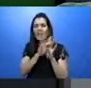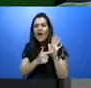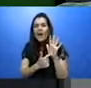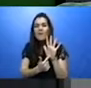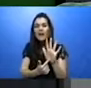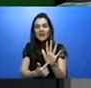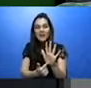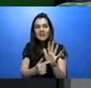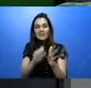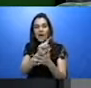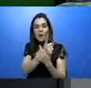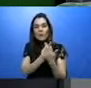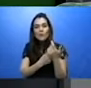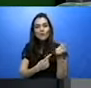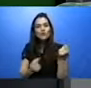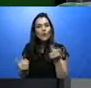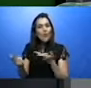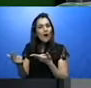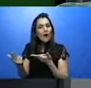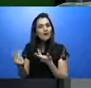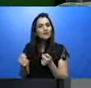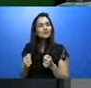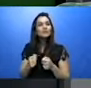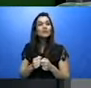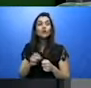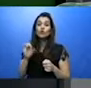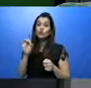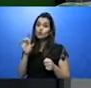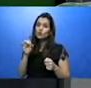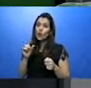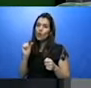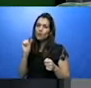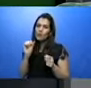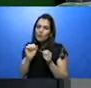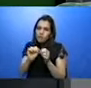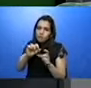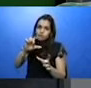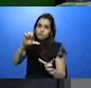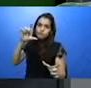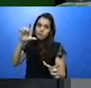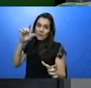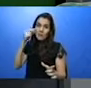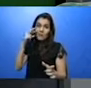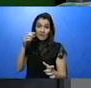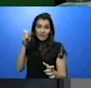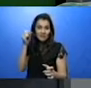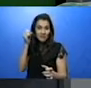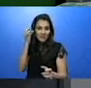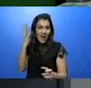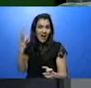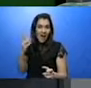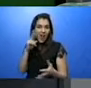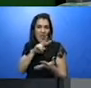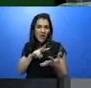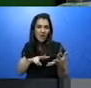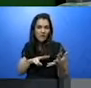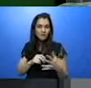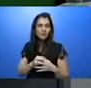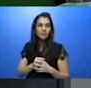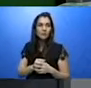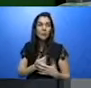de vocês é o mesmo que está aqui, só um pouquinho ampliado, tá? Para facilitar a nossa leitura.